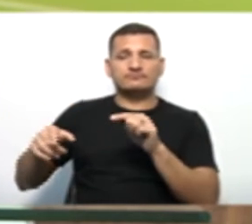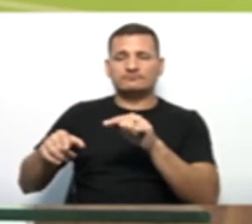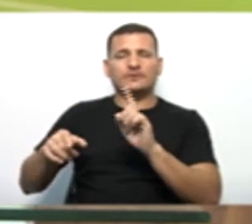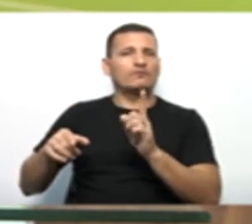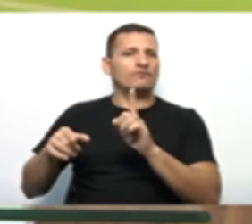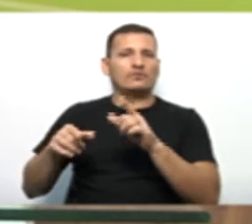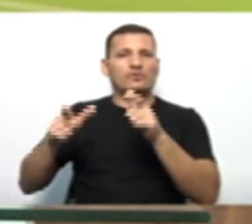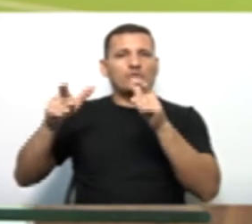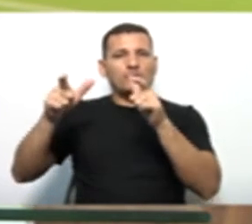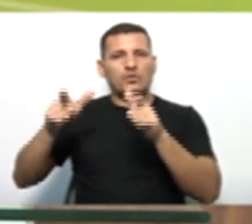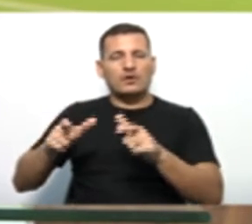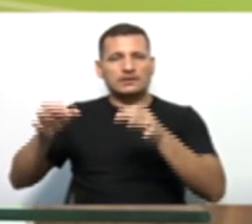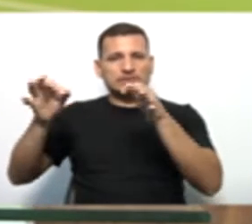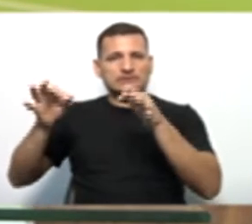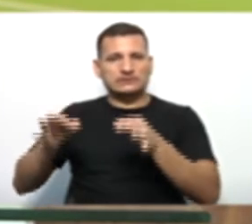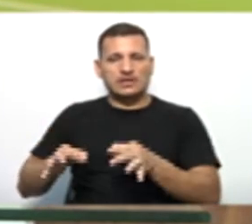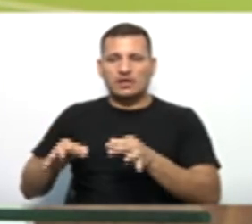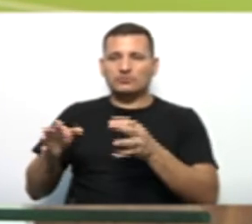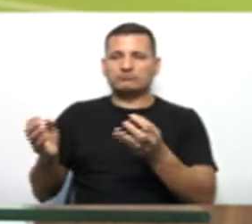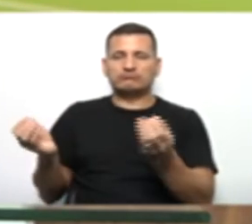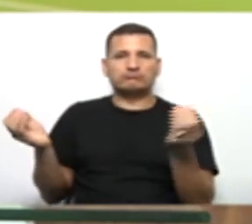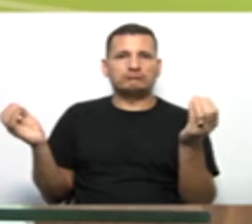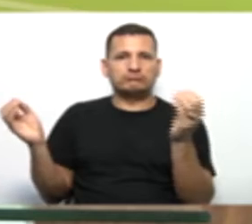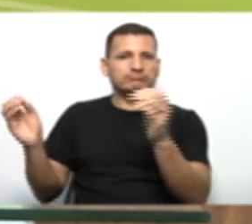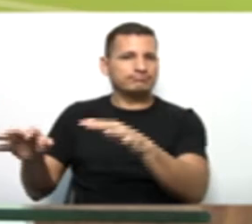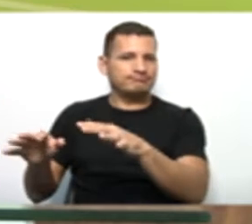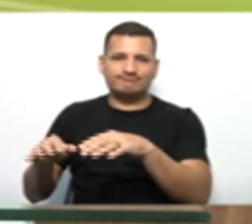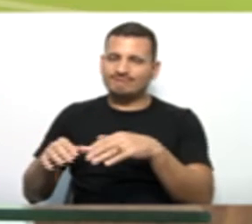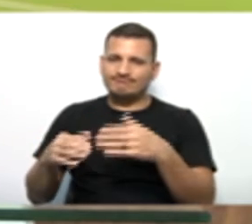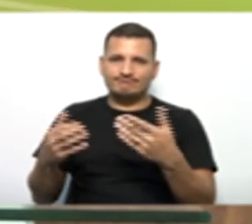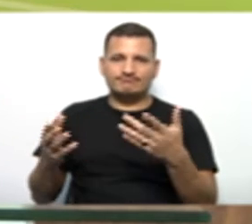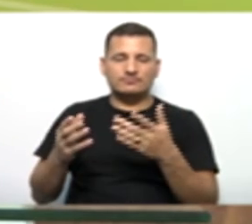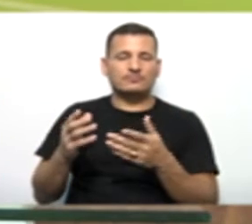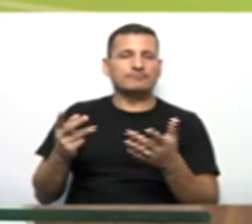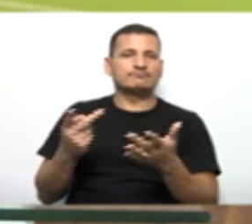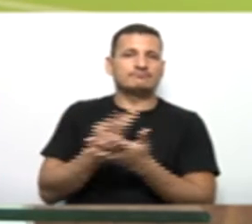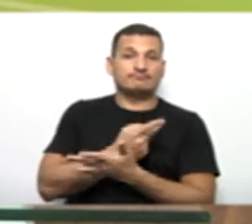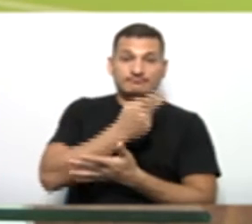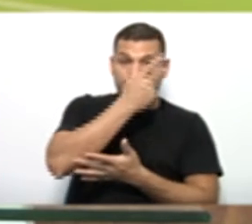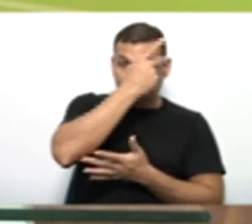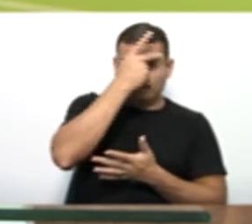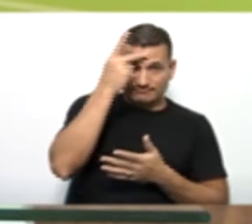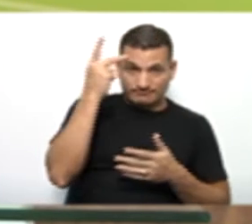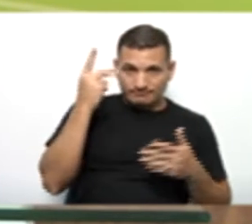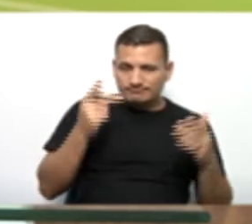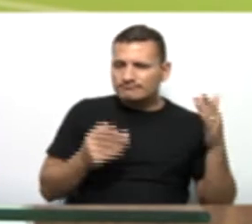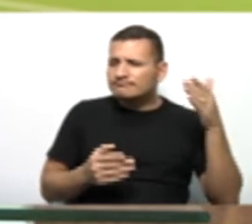destinação correta para aquele resíduo, e infelizmente pessoas encontraram,